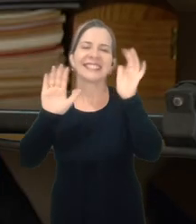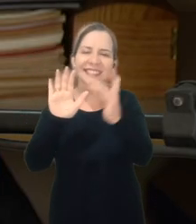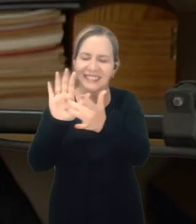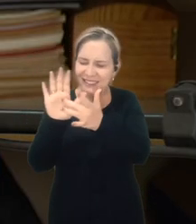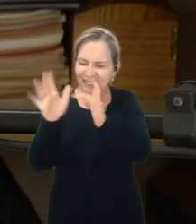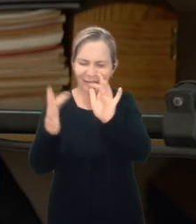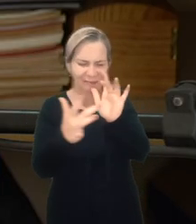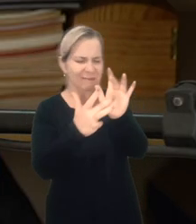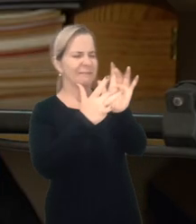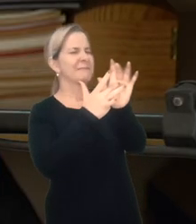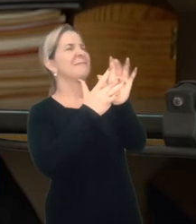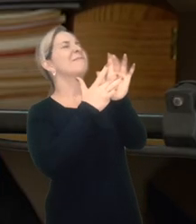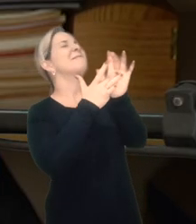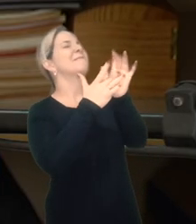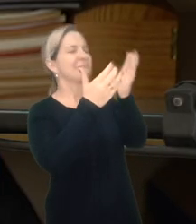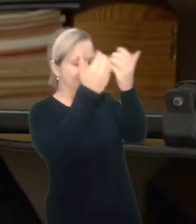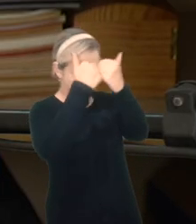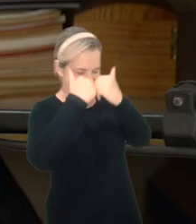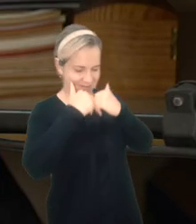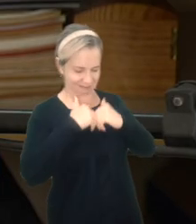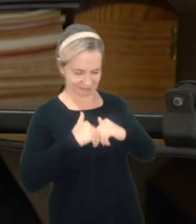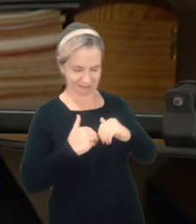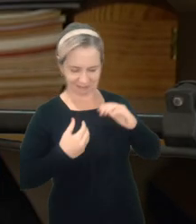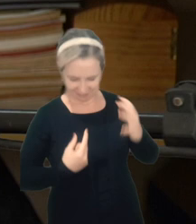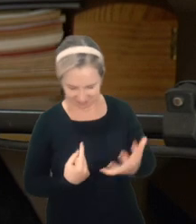o nome do